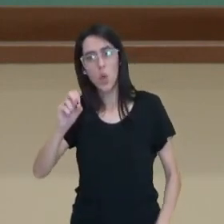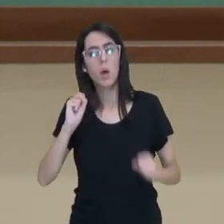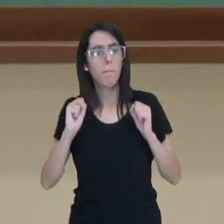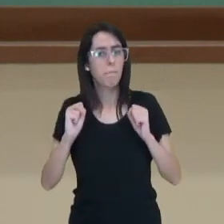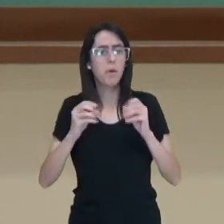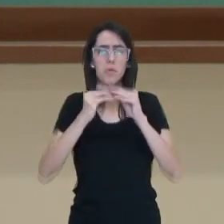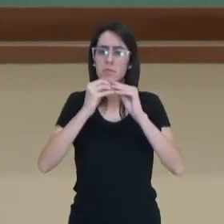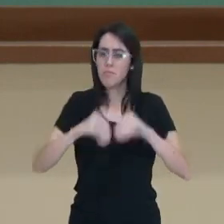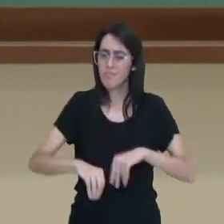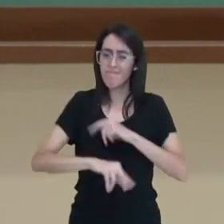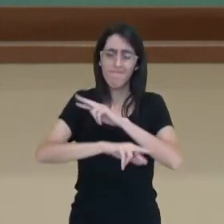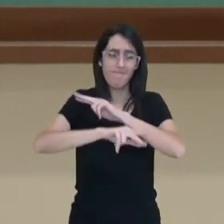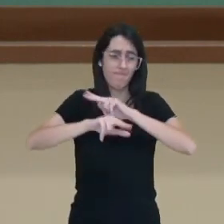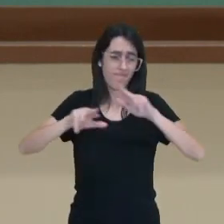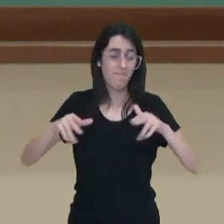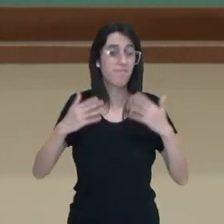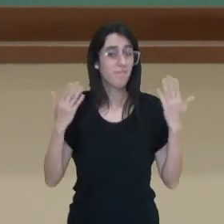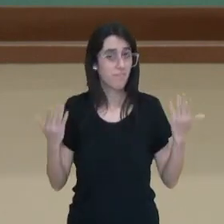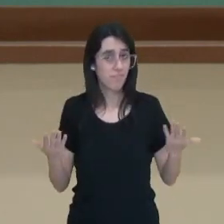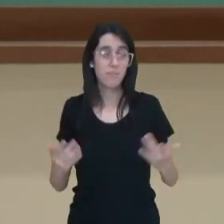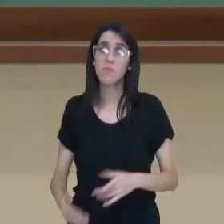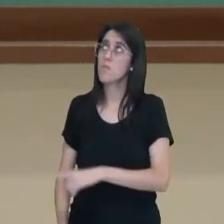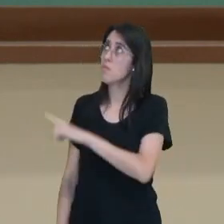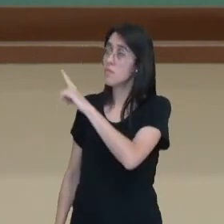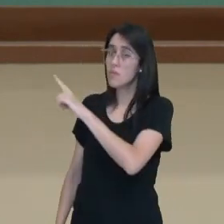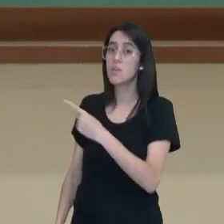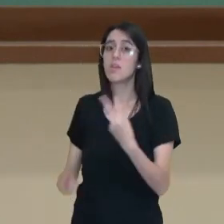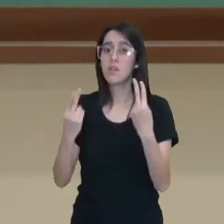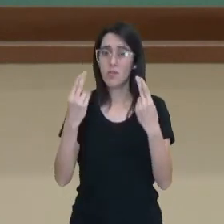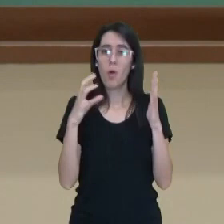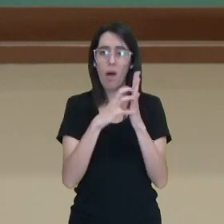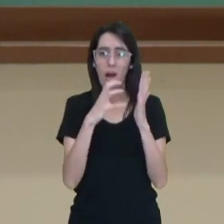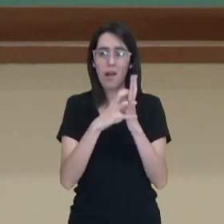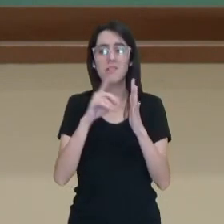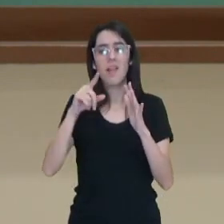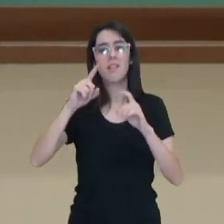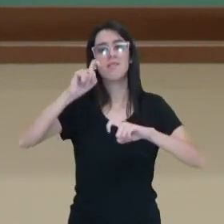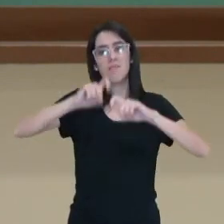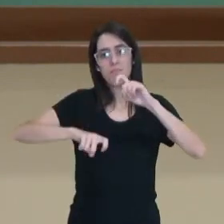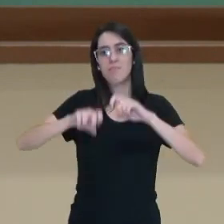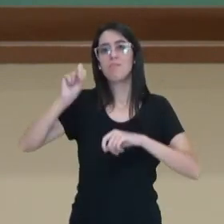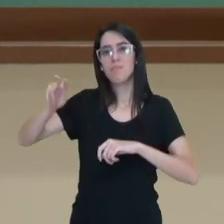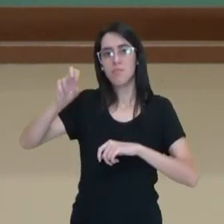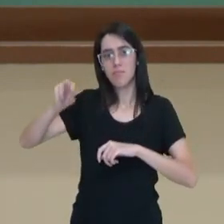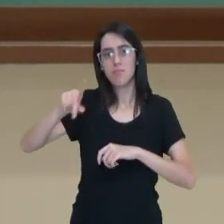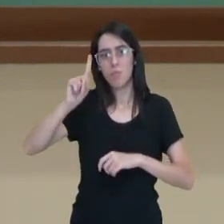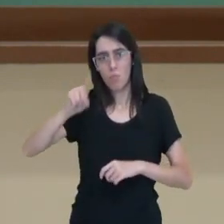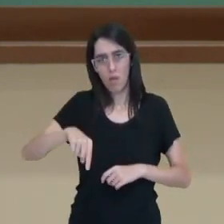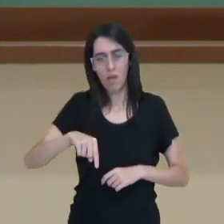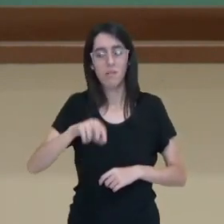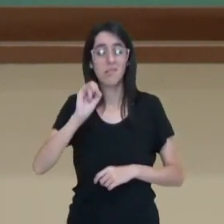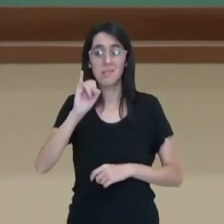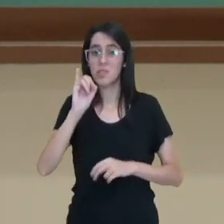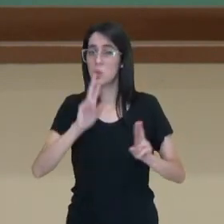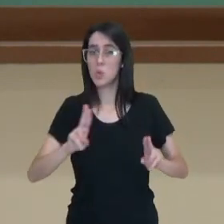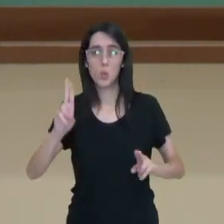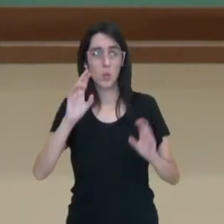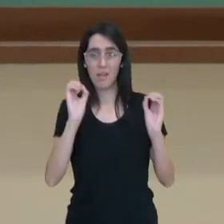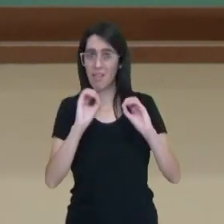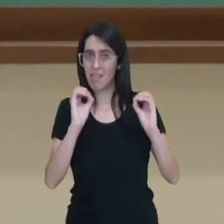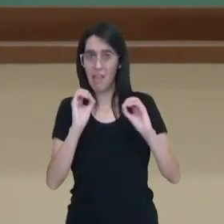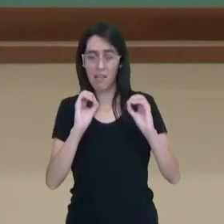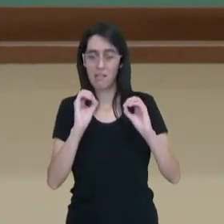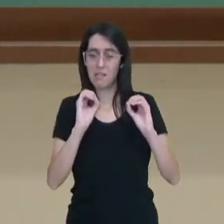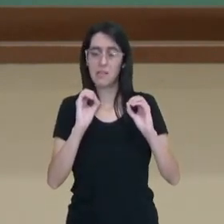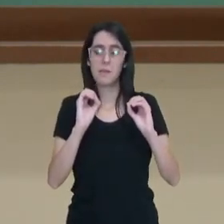Então, a sífilis, né, como a AIDS, ela é transmitida sexualmente, tá? Durante uma relação sexual sem preservativo